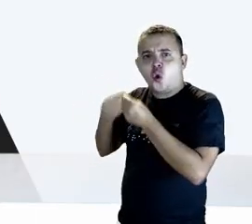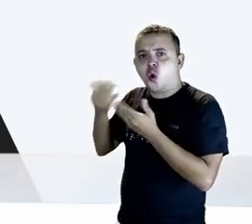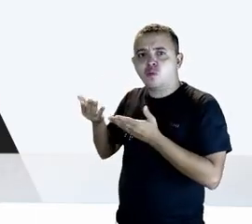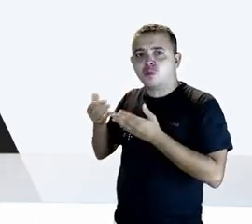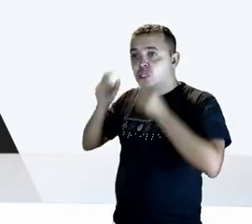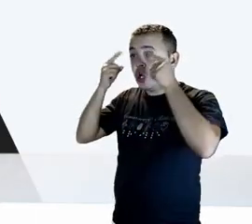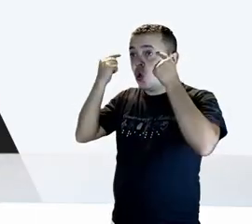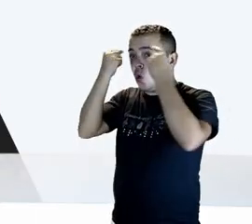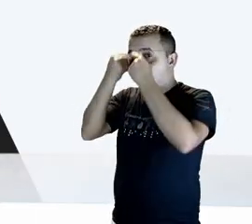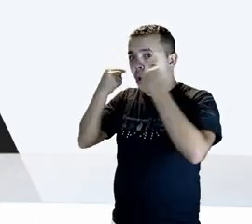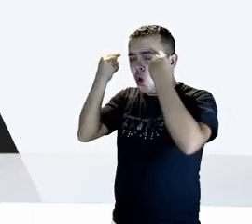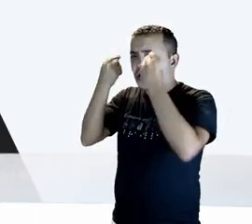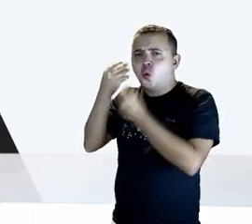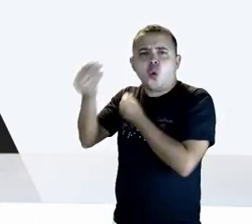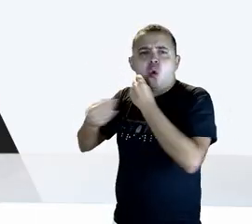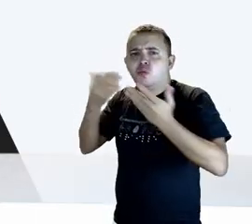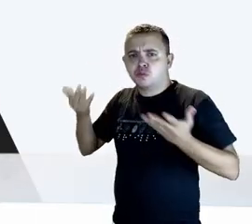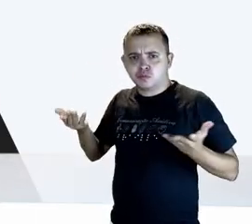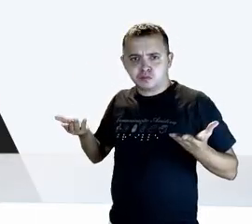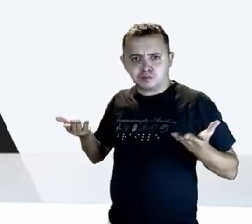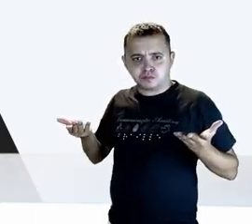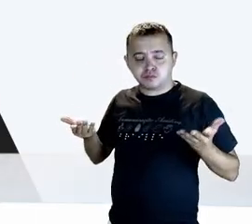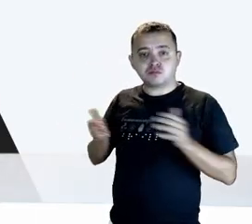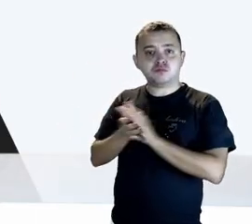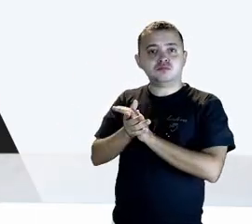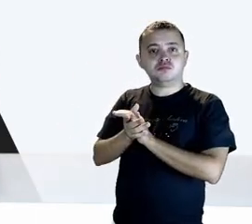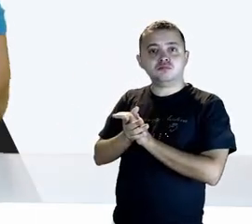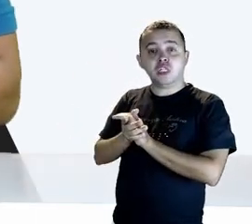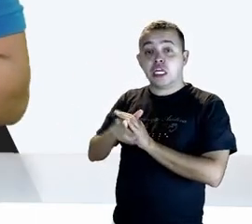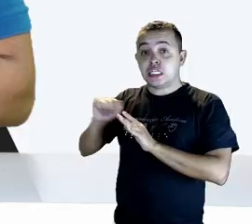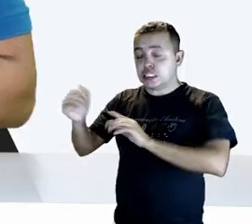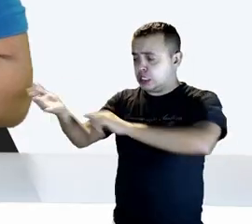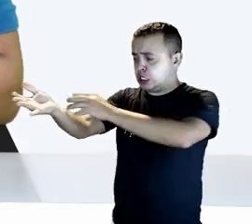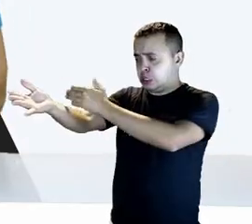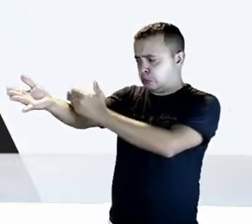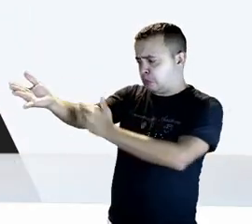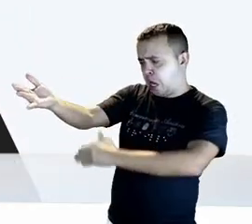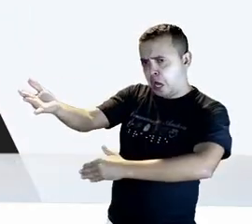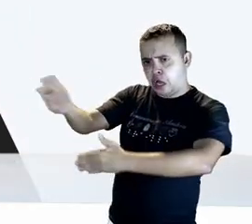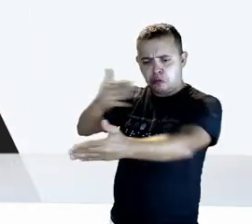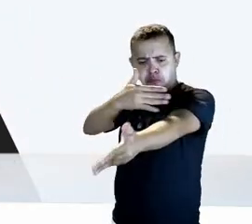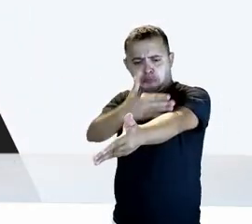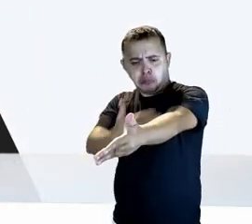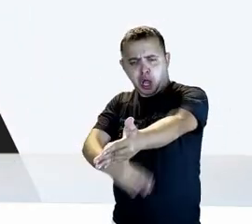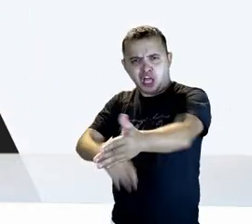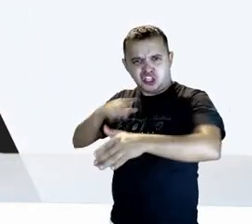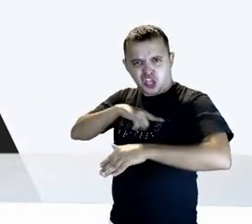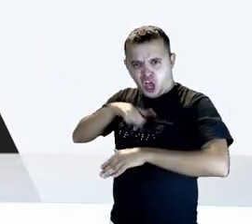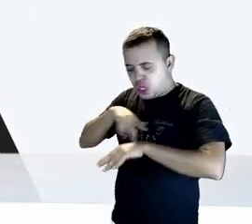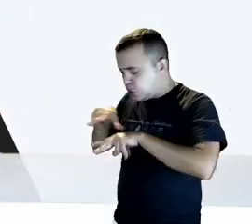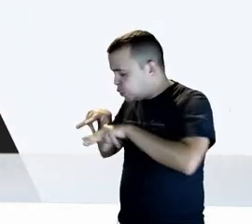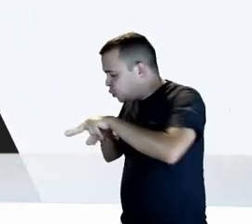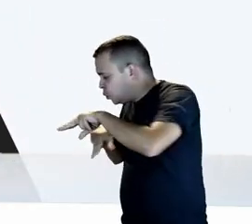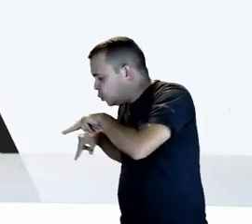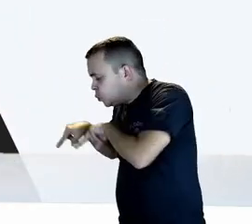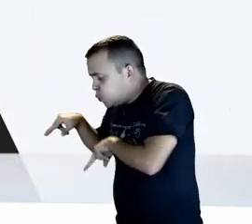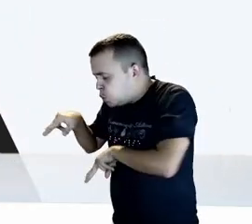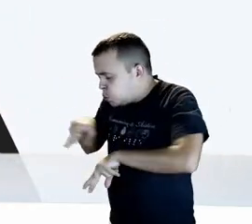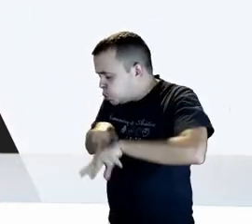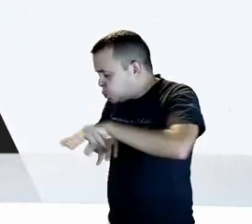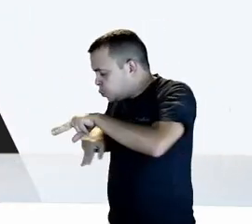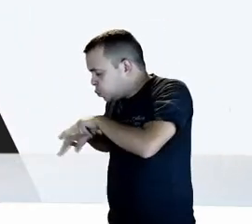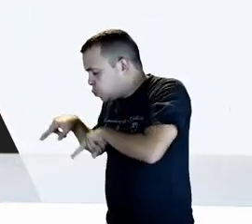das pupilhas e dentre outros. Ferimentos externos, eles constituem lesões